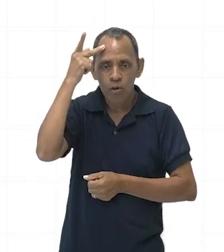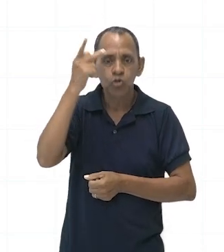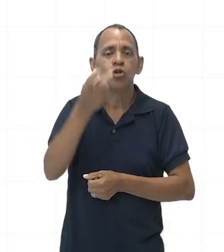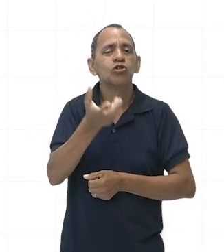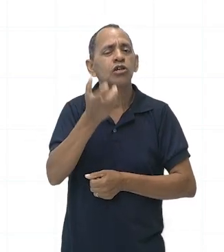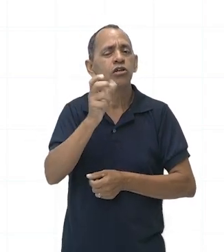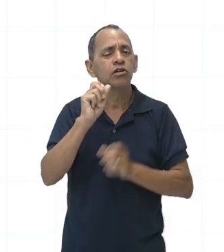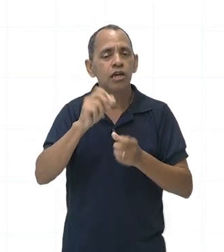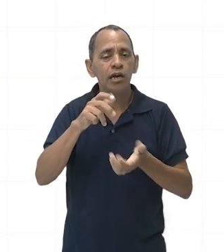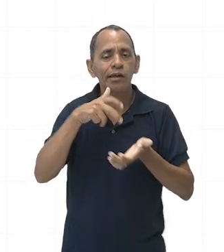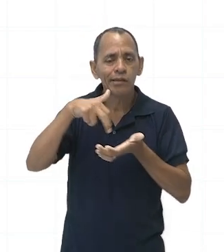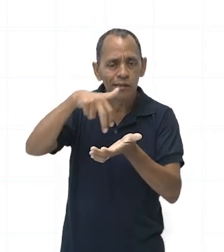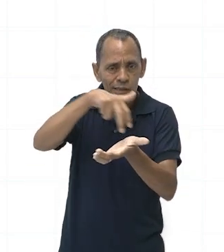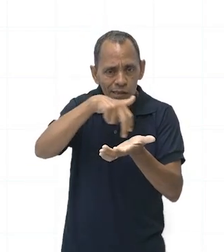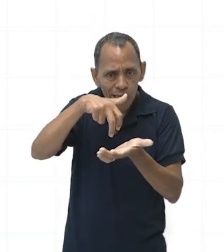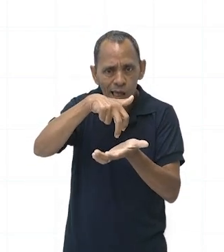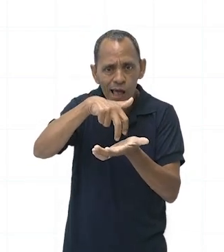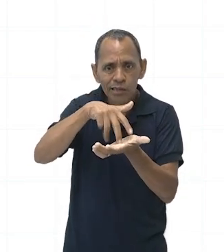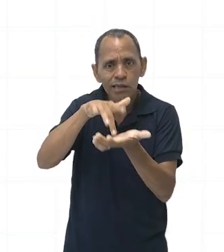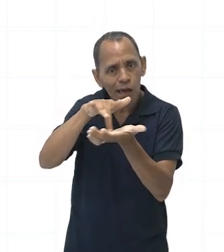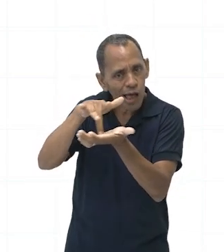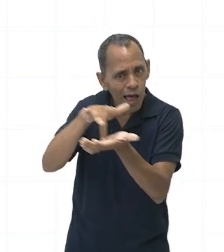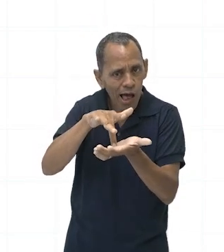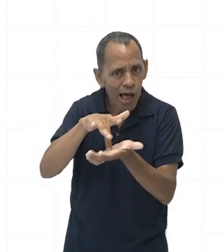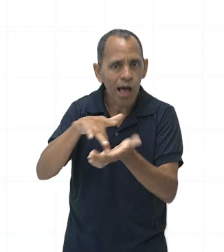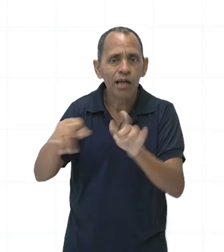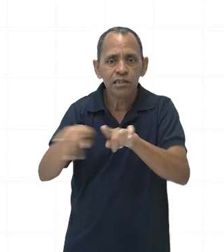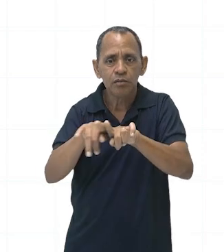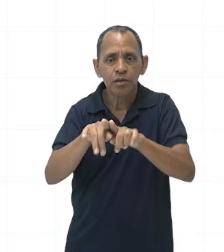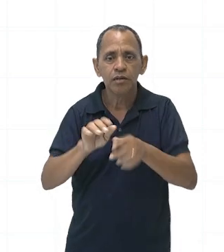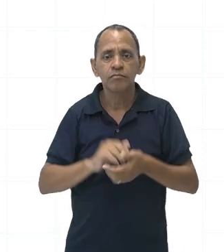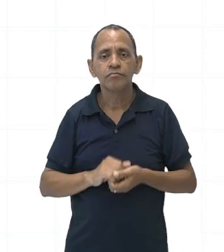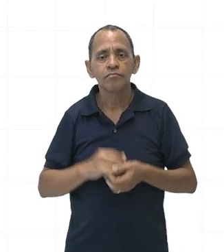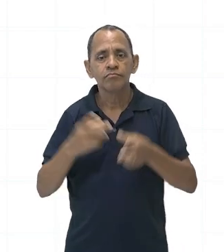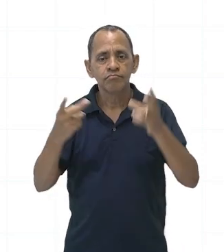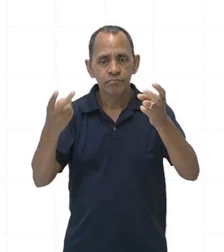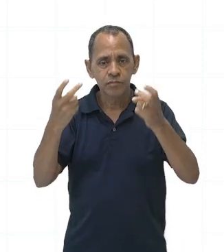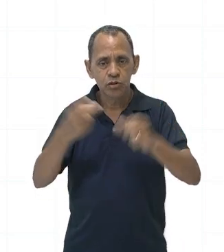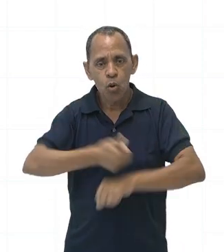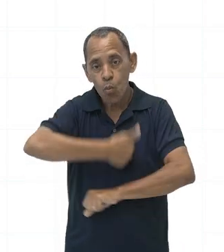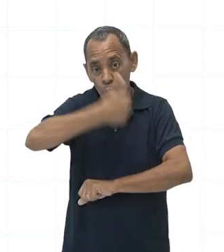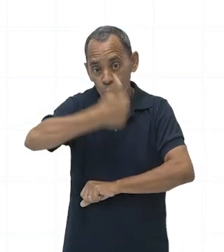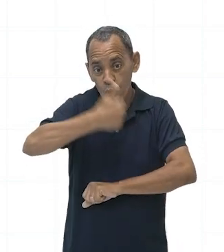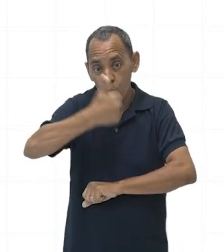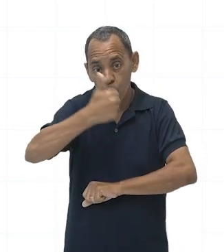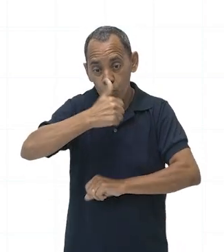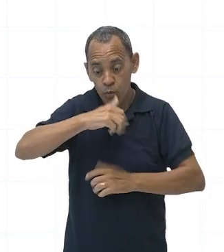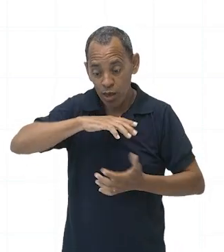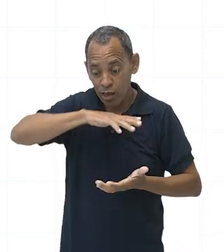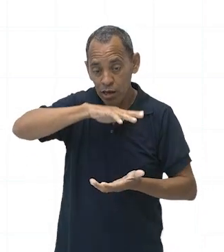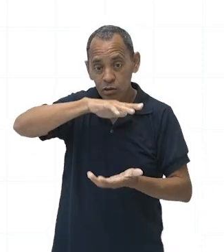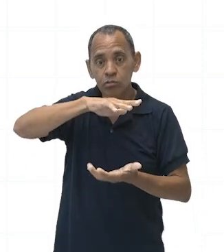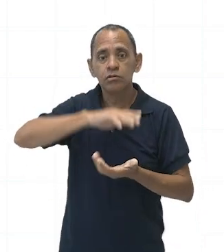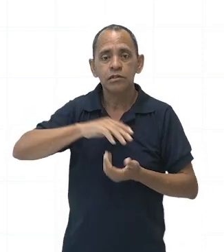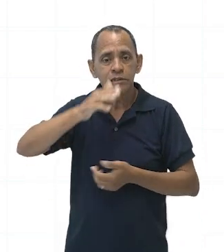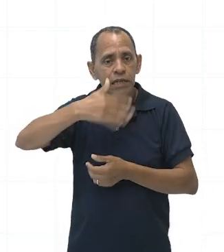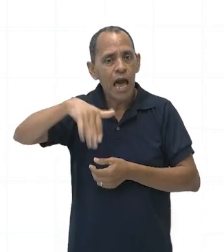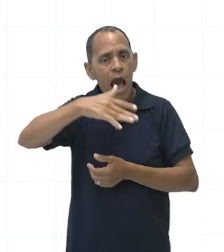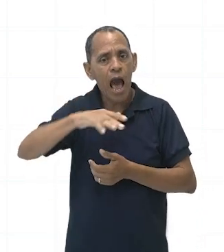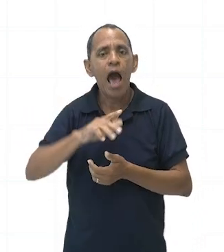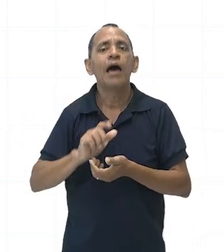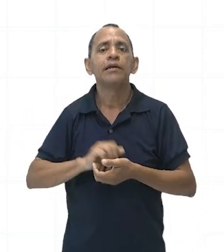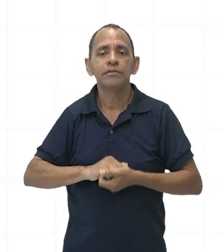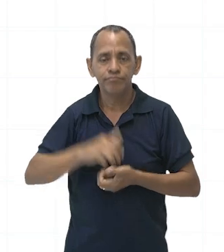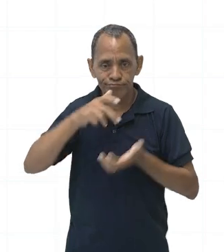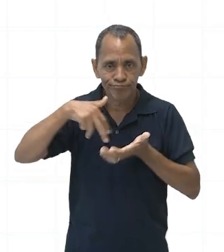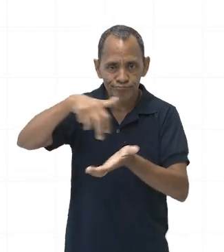dançar. E aí a gente já percebe aí o nosso primeiro preconceito no mundo da dança, o de gênero,